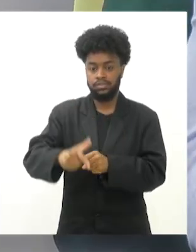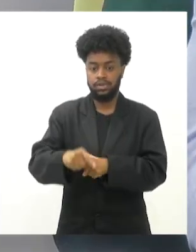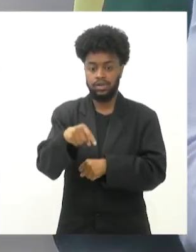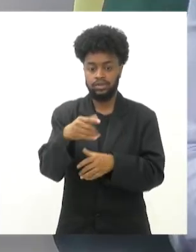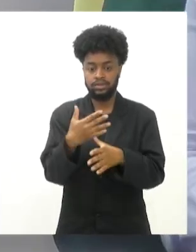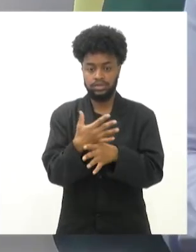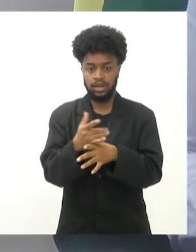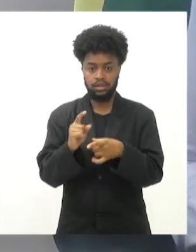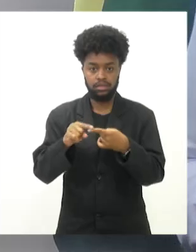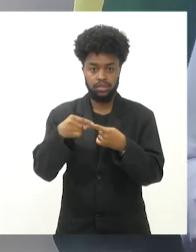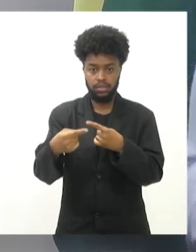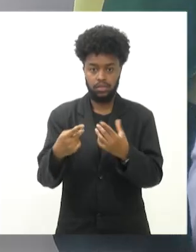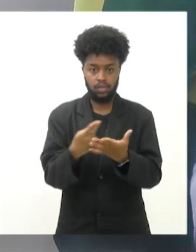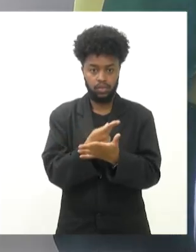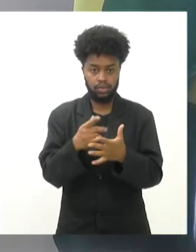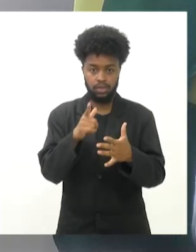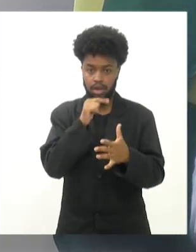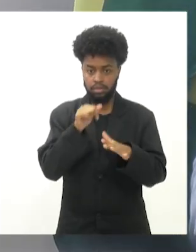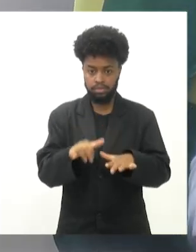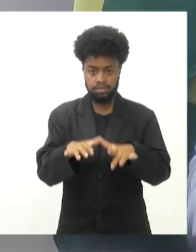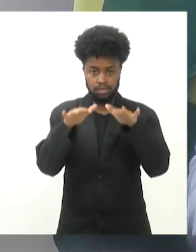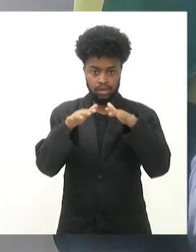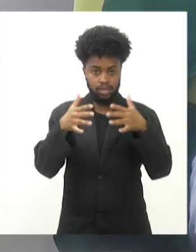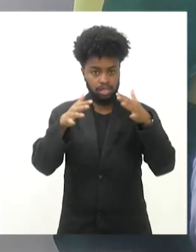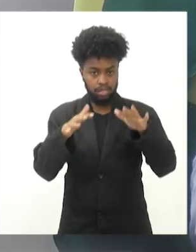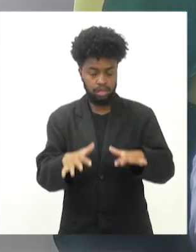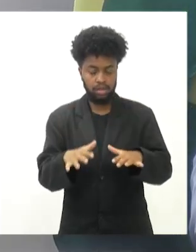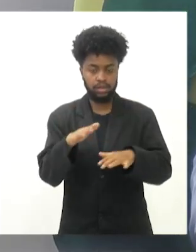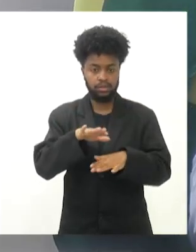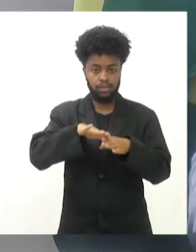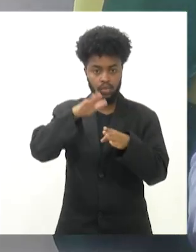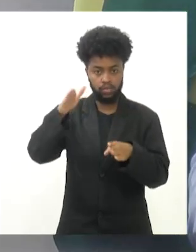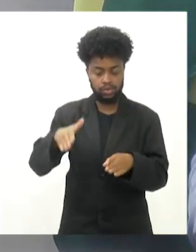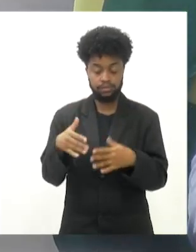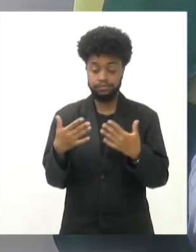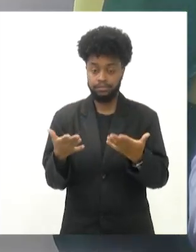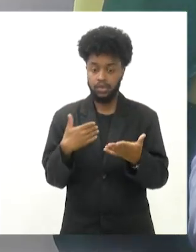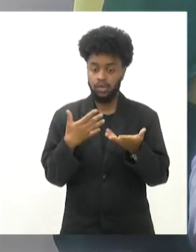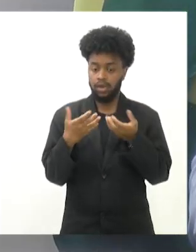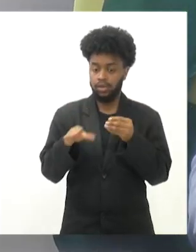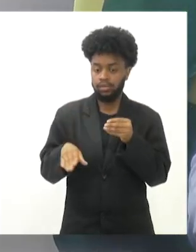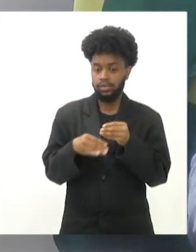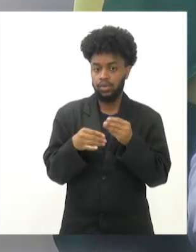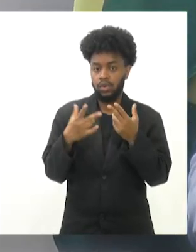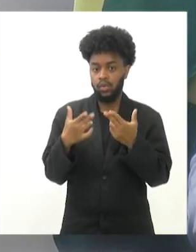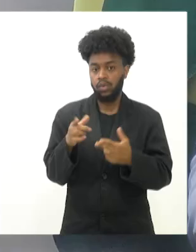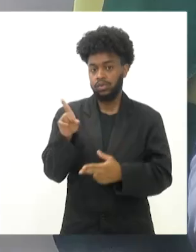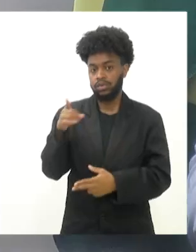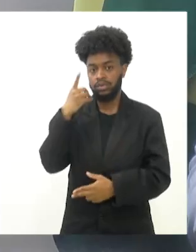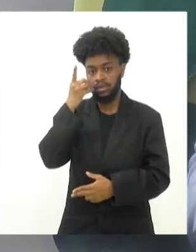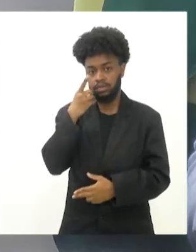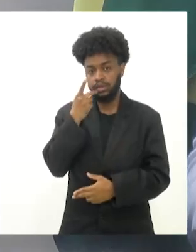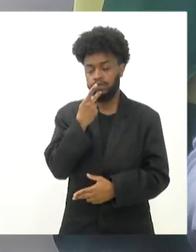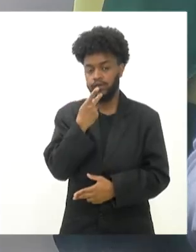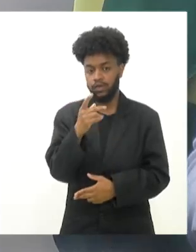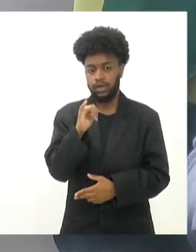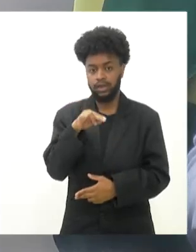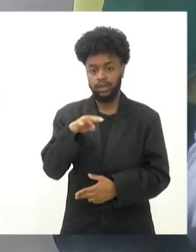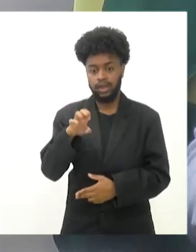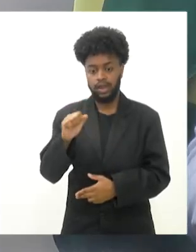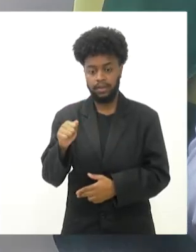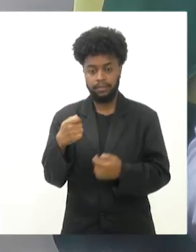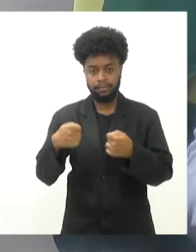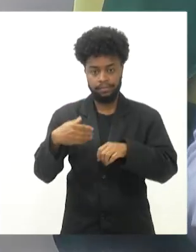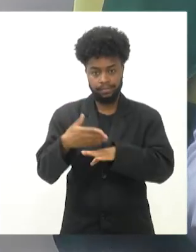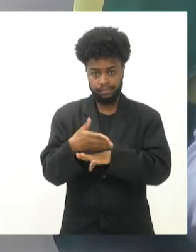logo após a tragédia. Então, eu queria só incluir também, como o deputado Knoploch sugeriu o INEA anterior,